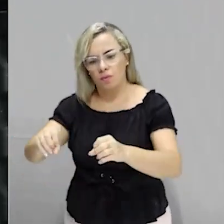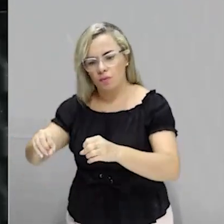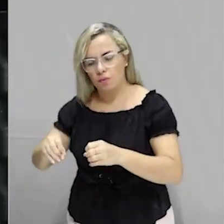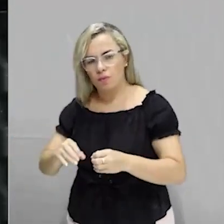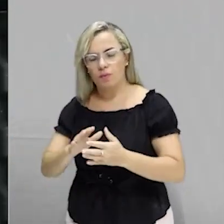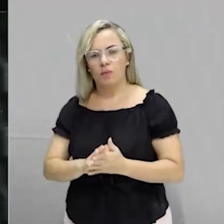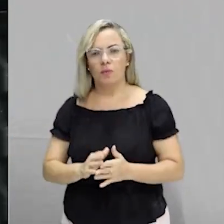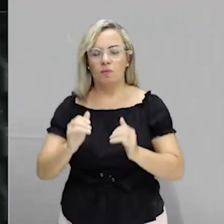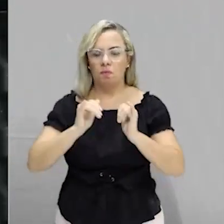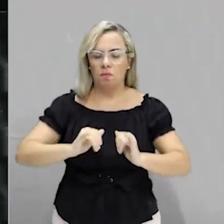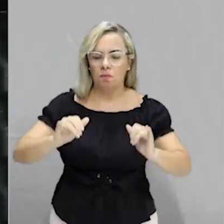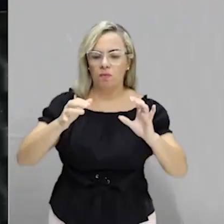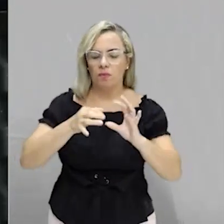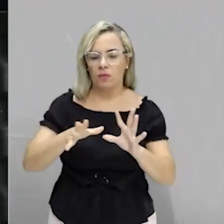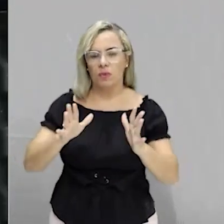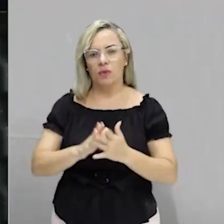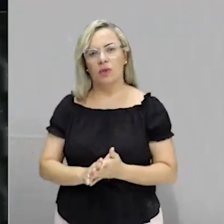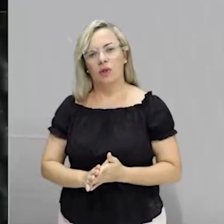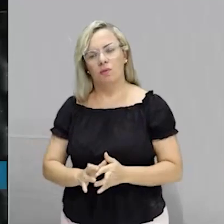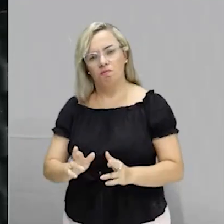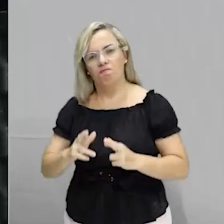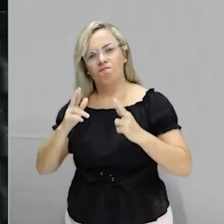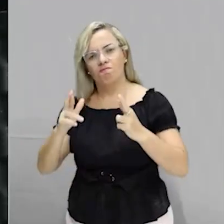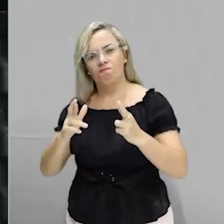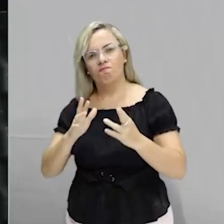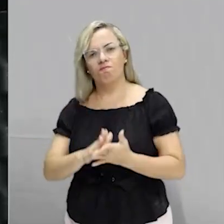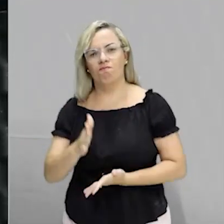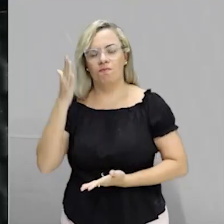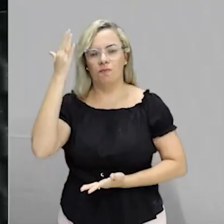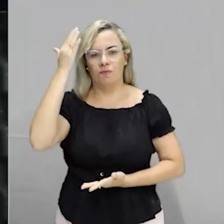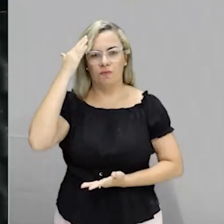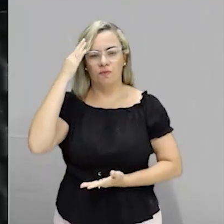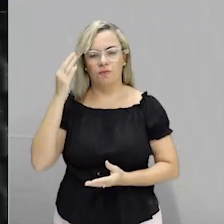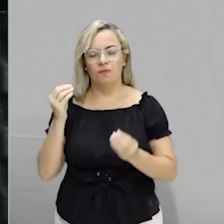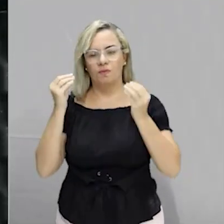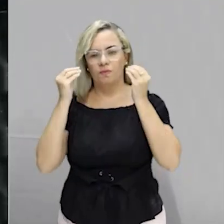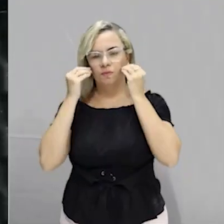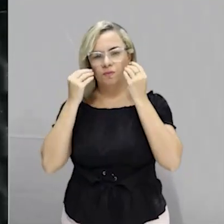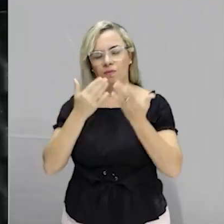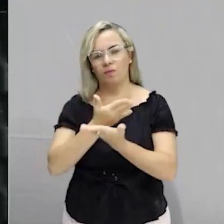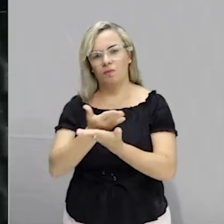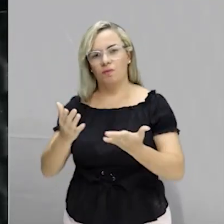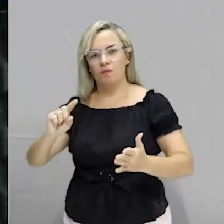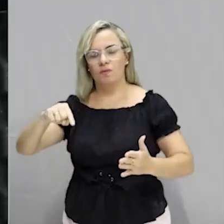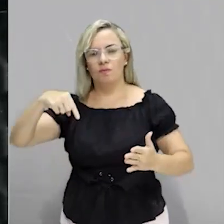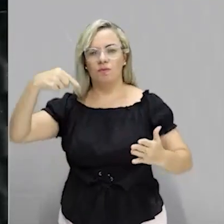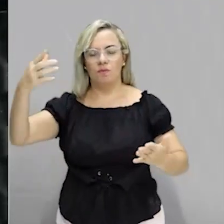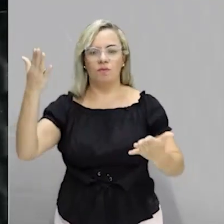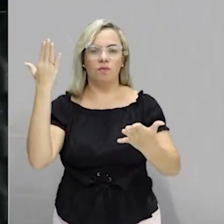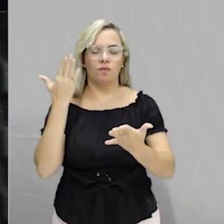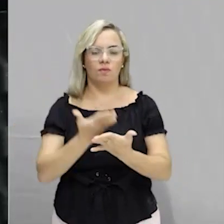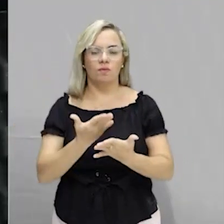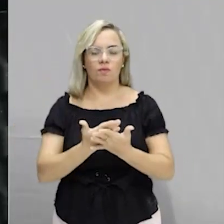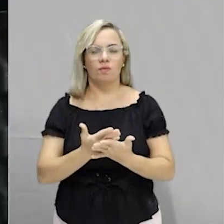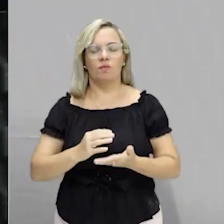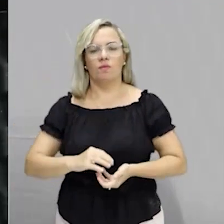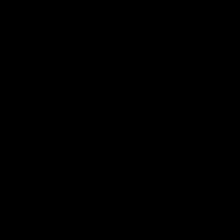está sempre à disposição. Espero que você tenha compreendido, tá? Um beijão para vocês e até a próxima aula. Tchau, tchau!